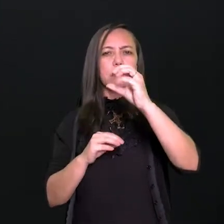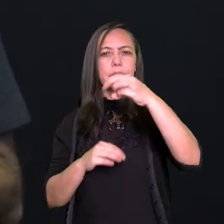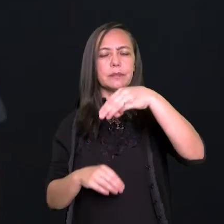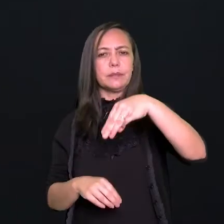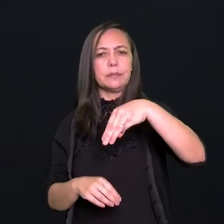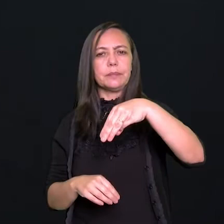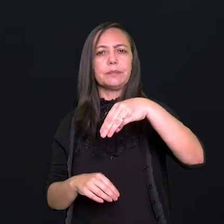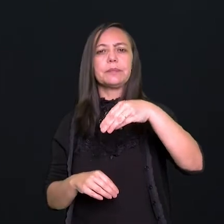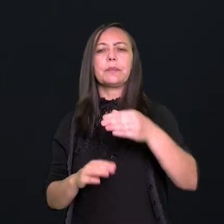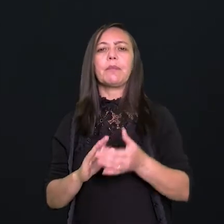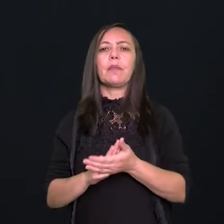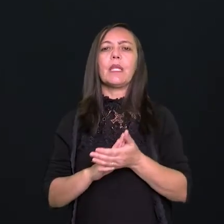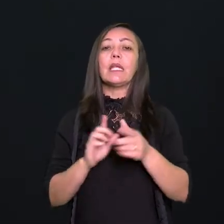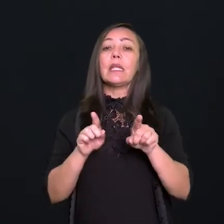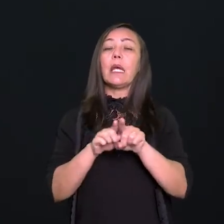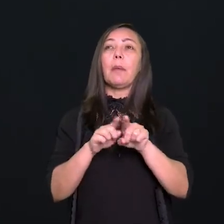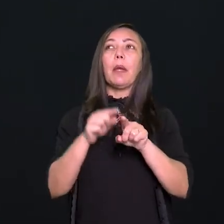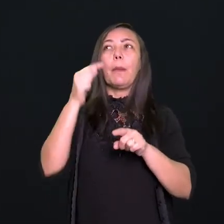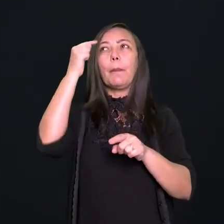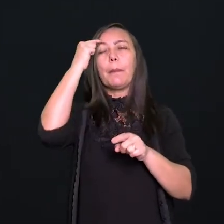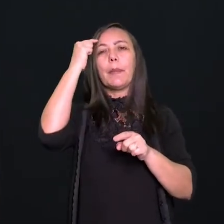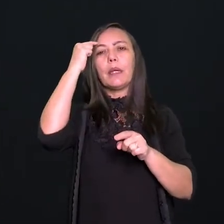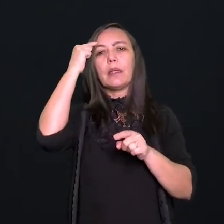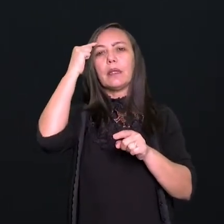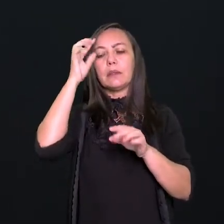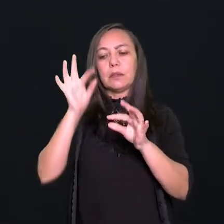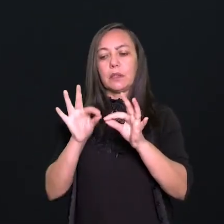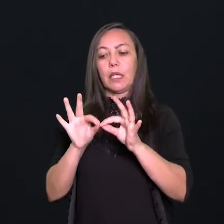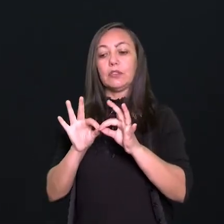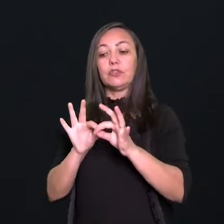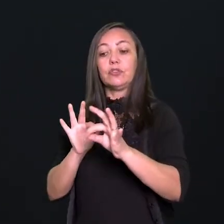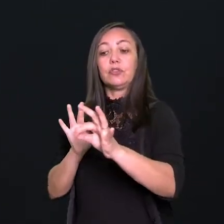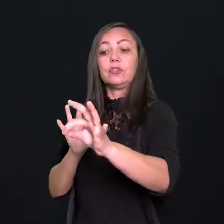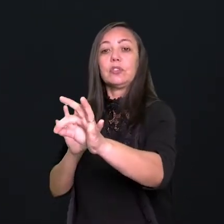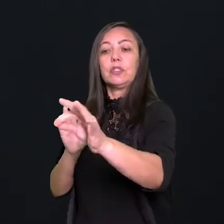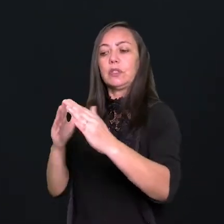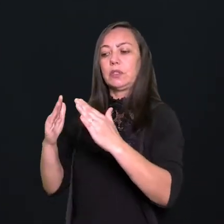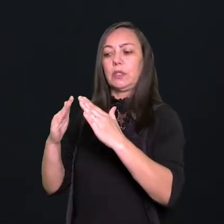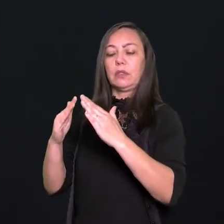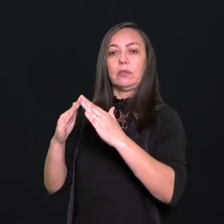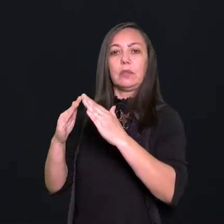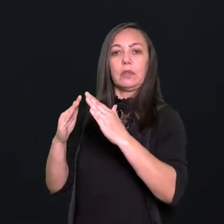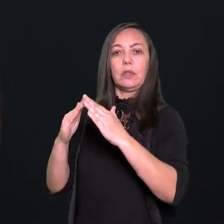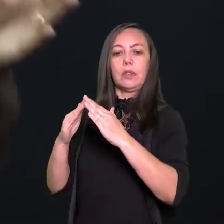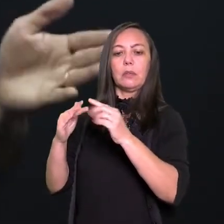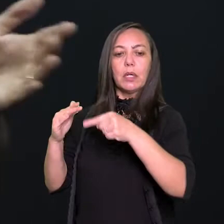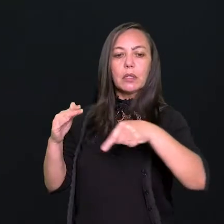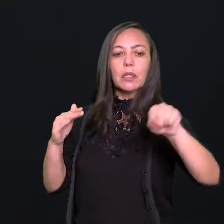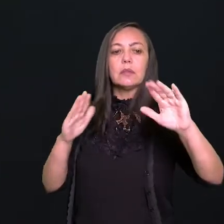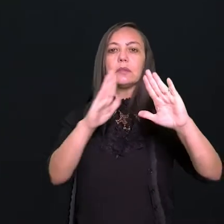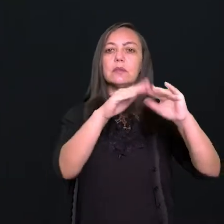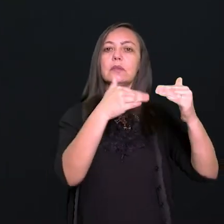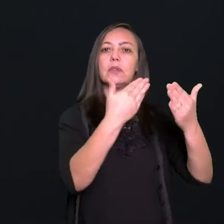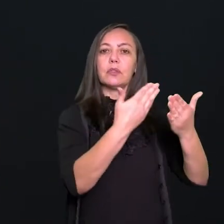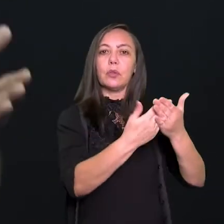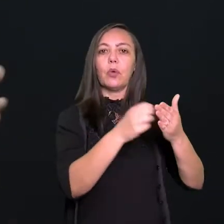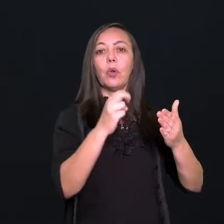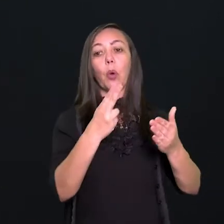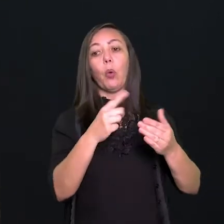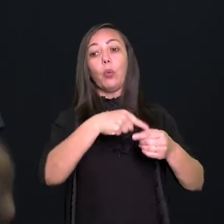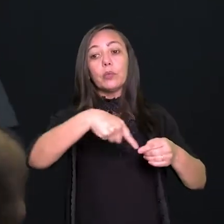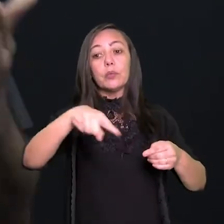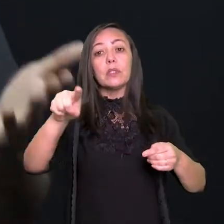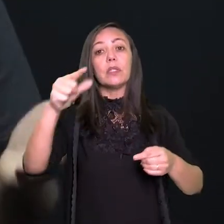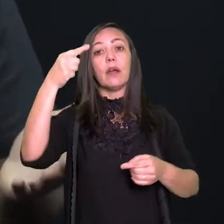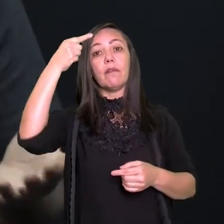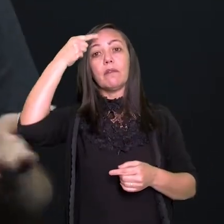tá? Agora, imaginemos também que a distância que você percorre da tua casa para a escola, ou para a